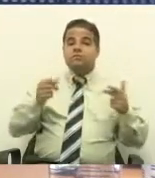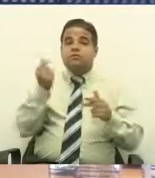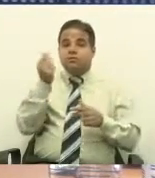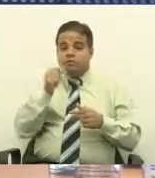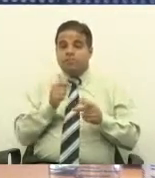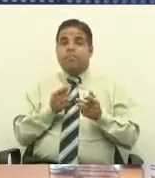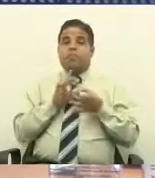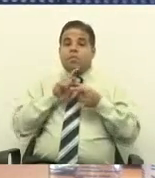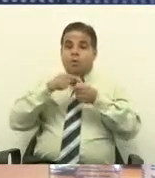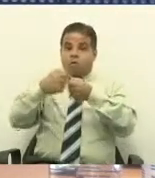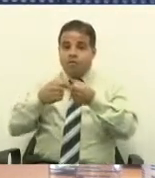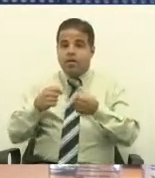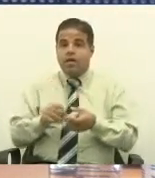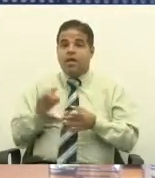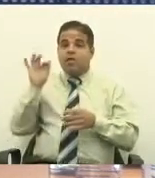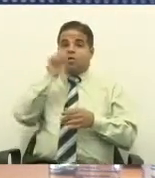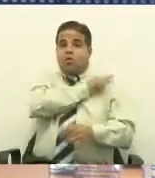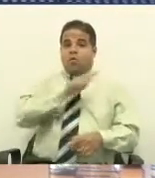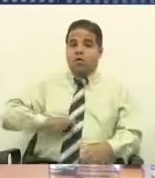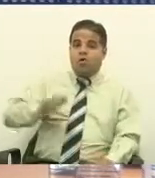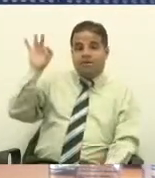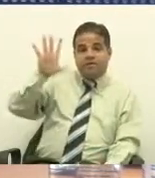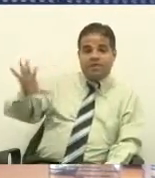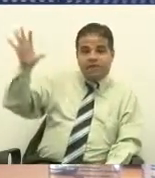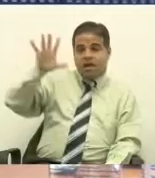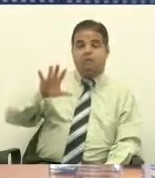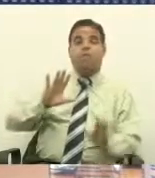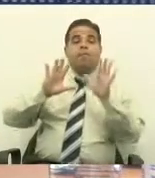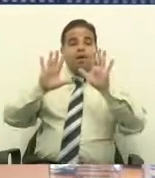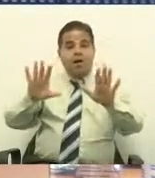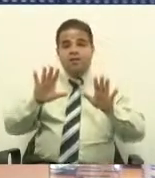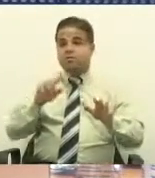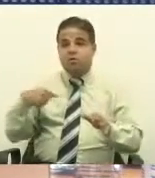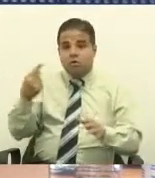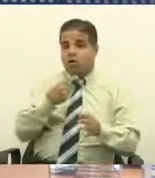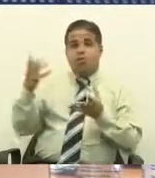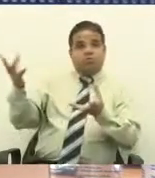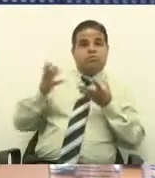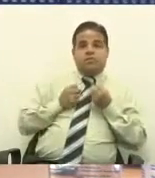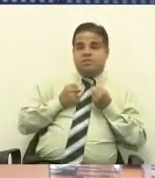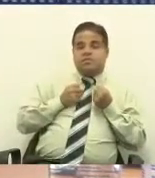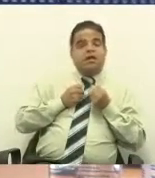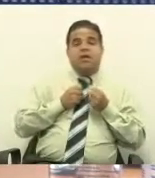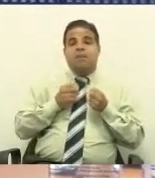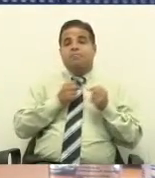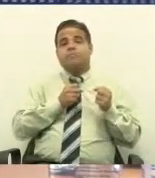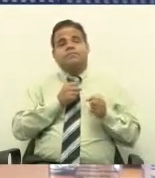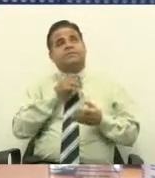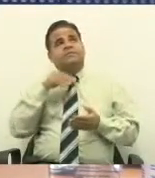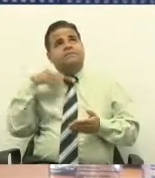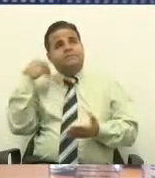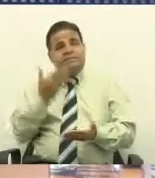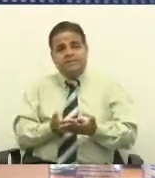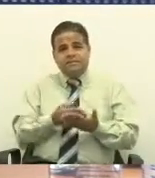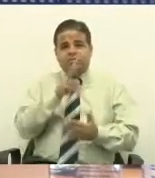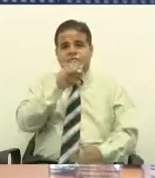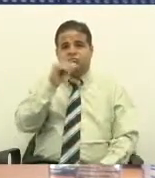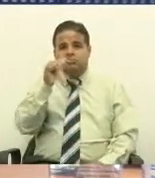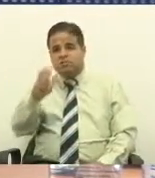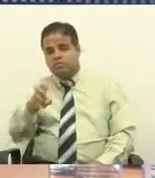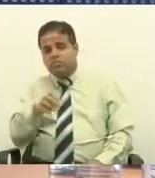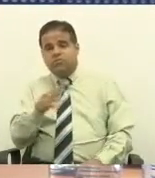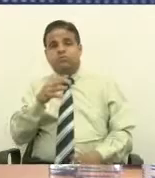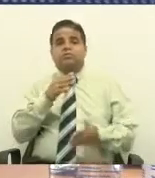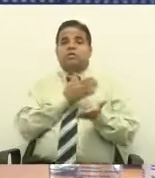convênio vinculado com o governo federal. Contudo, nós não recebemos as etapas desde 2014.